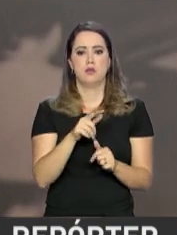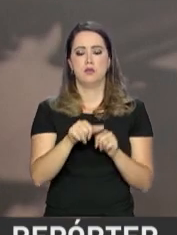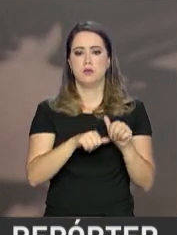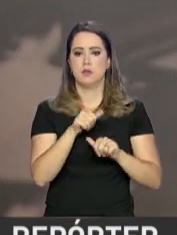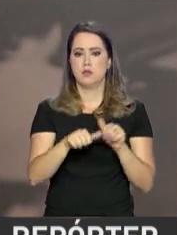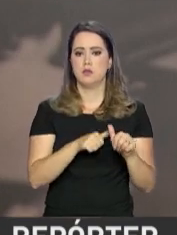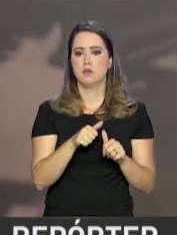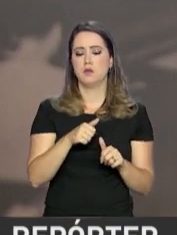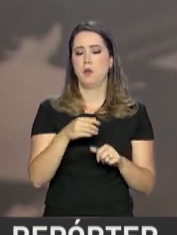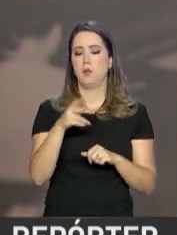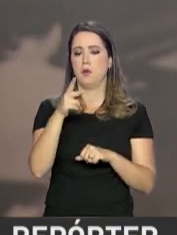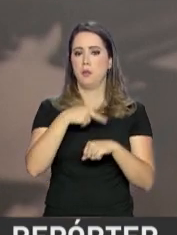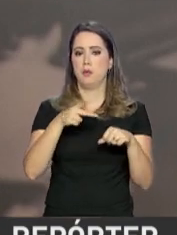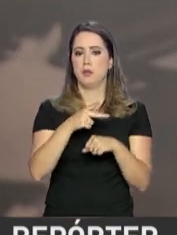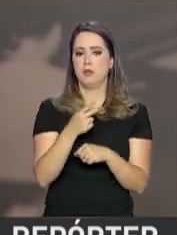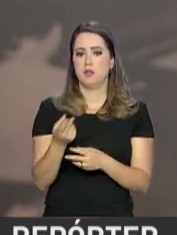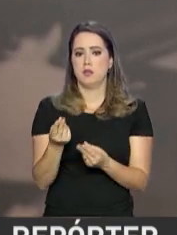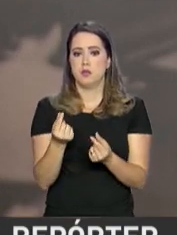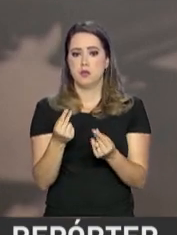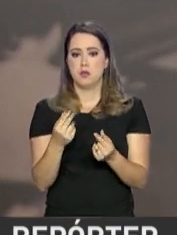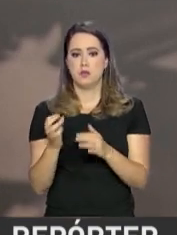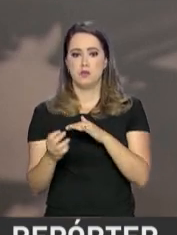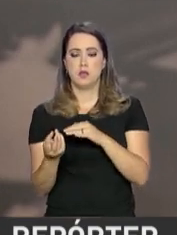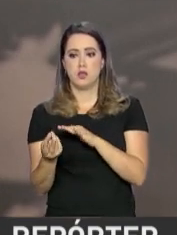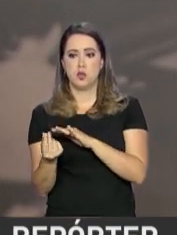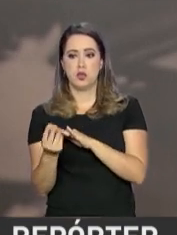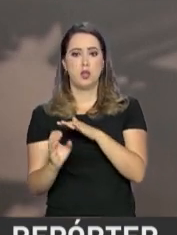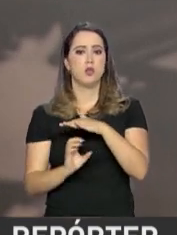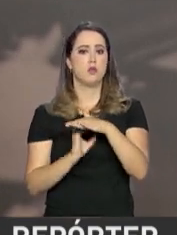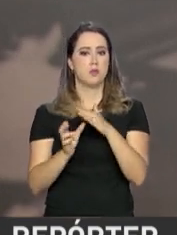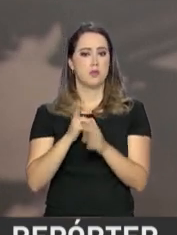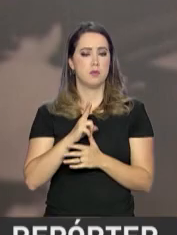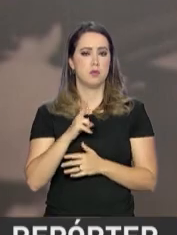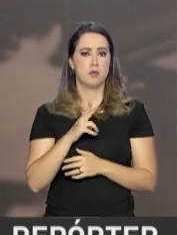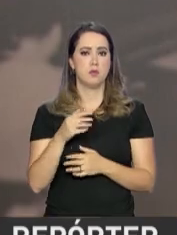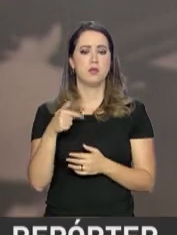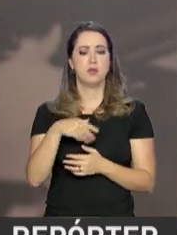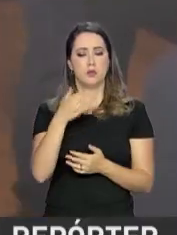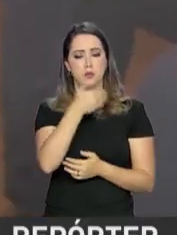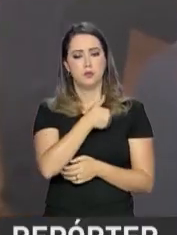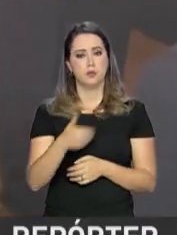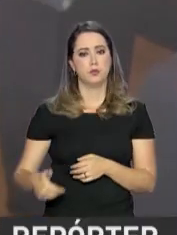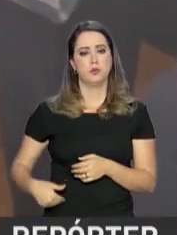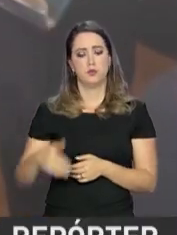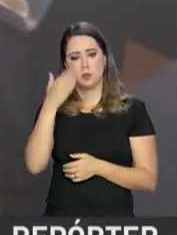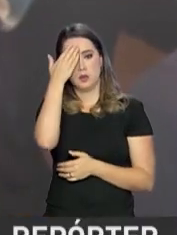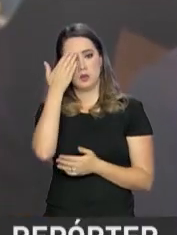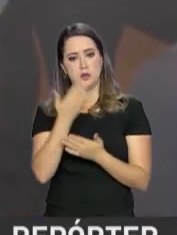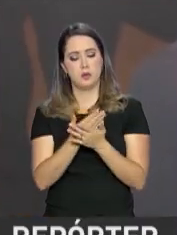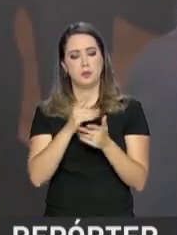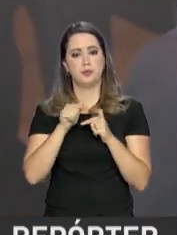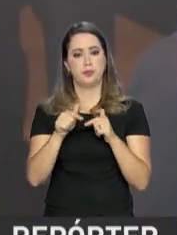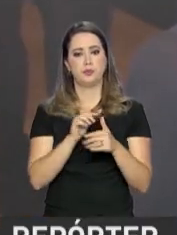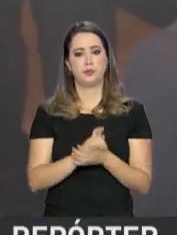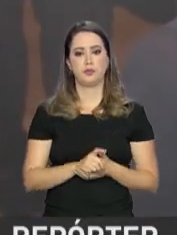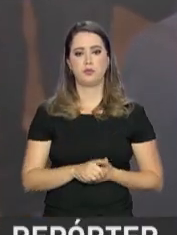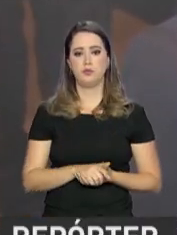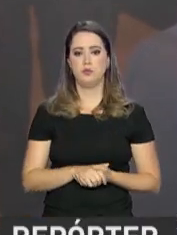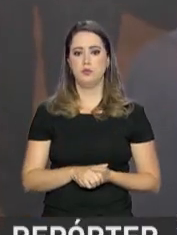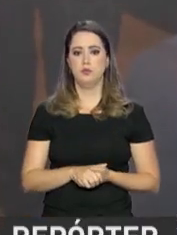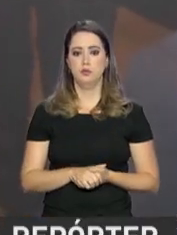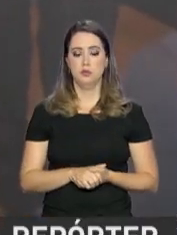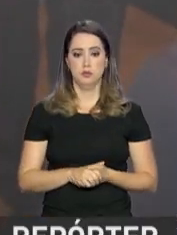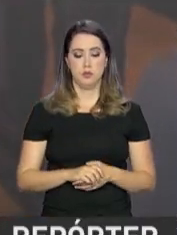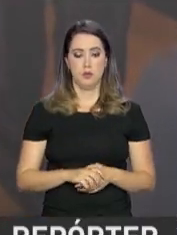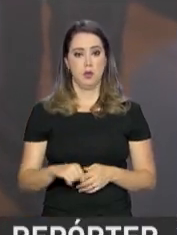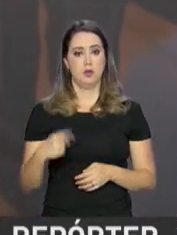país sem o recurso privado. Assim o Brasil está trabalhando e acreditando. Há uma necessidade de